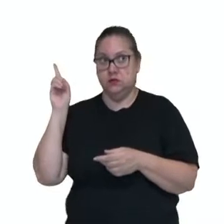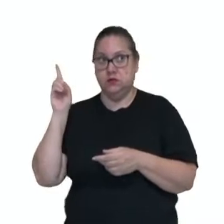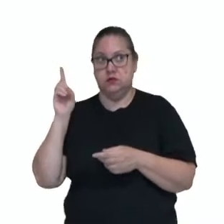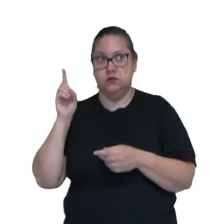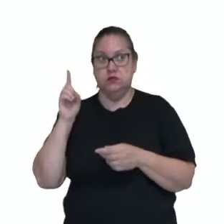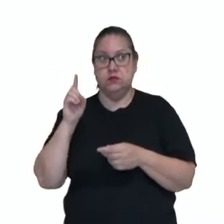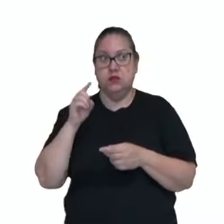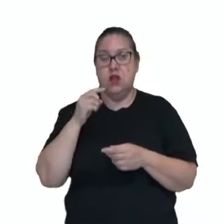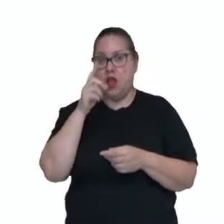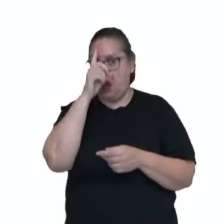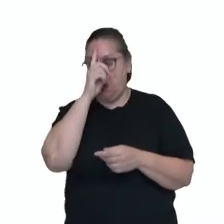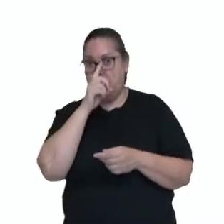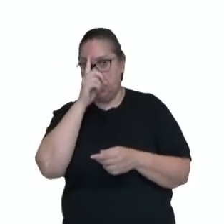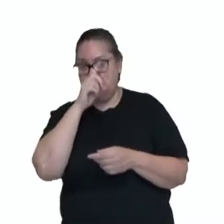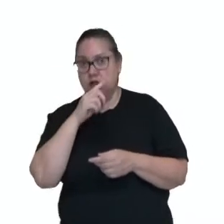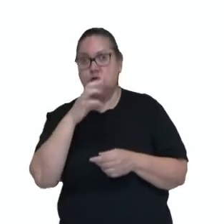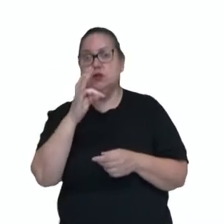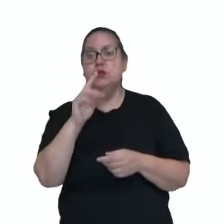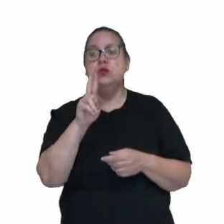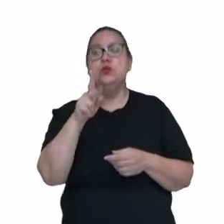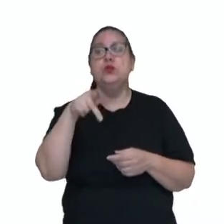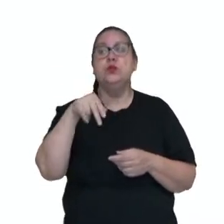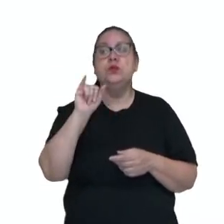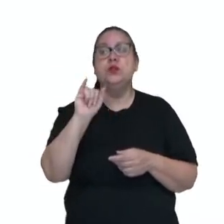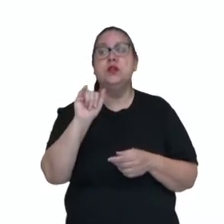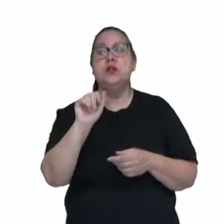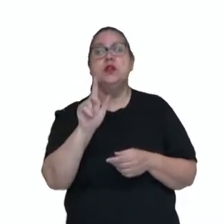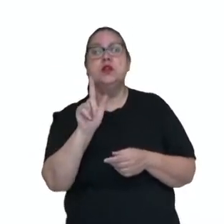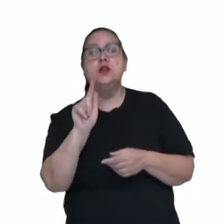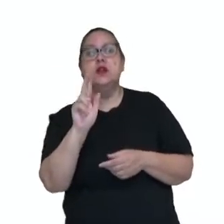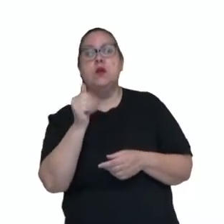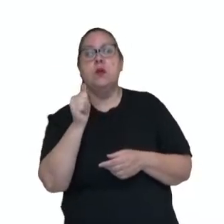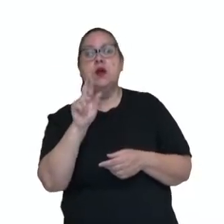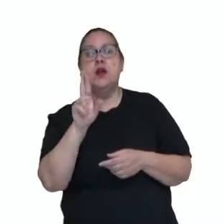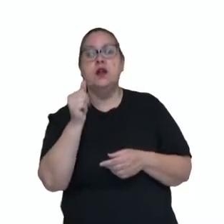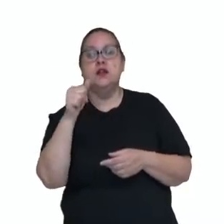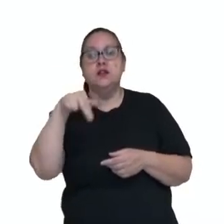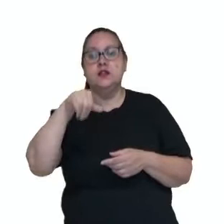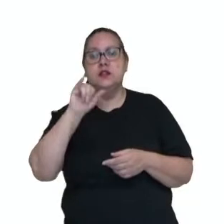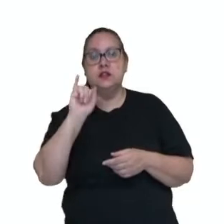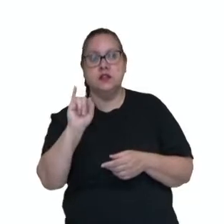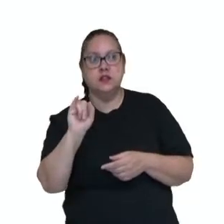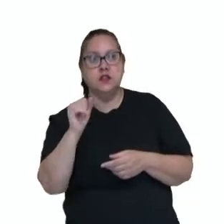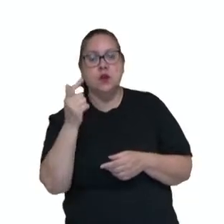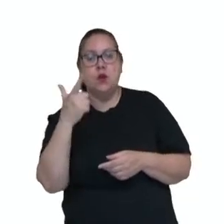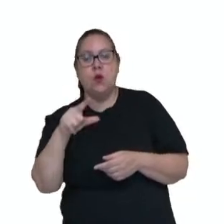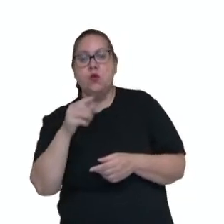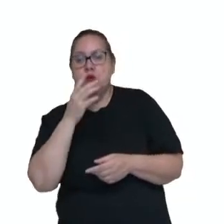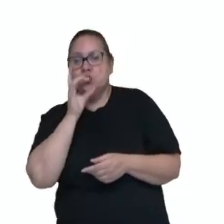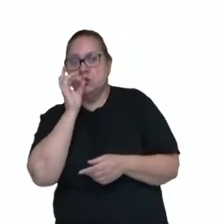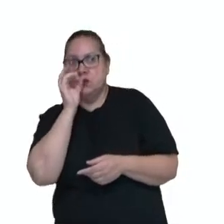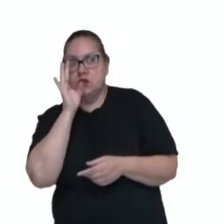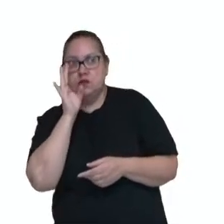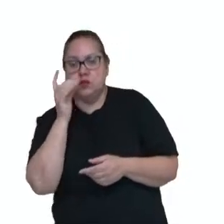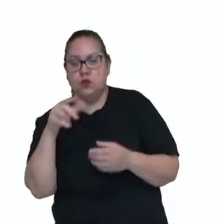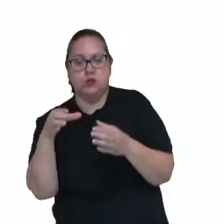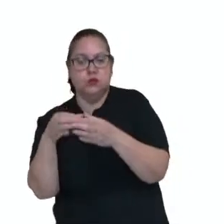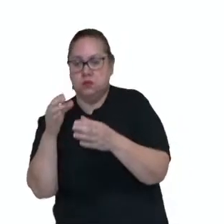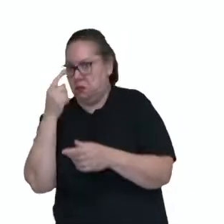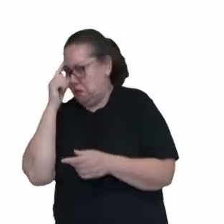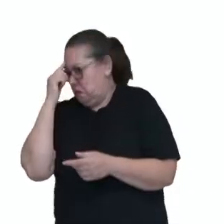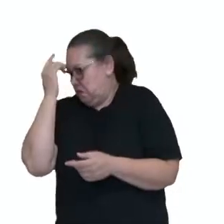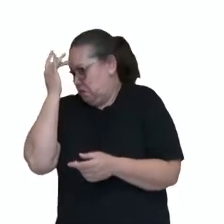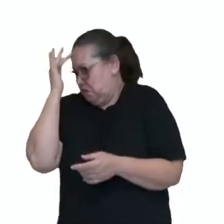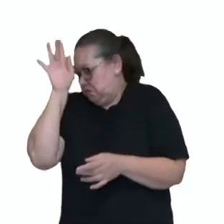Tupi-Guarani, região mais litorânea, né? Ó, outros grupos em verde, significa que a gente não tem nem ideia quem